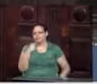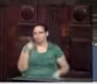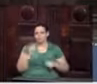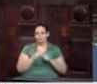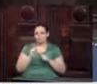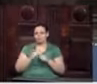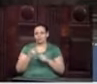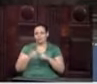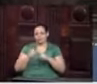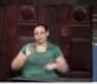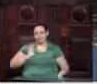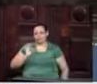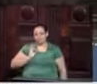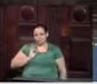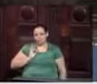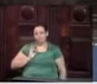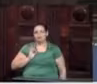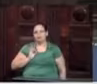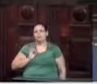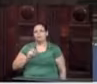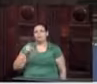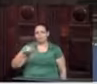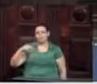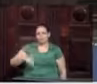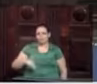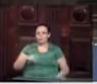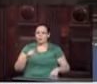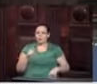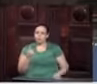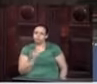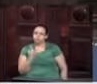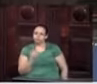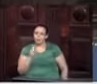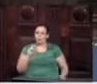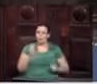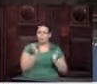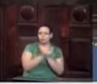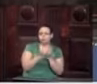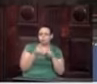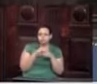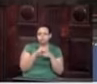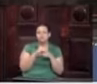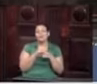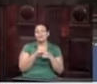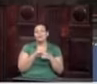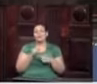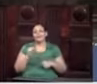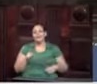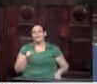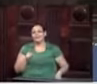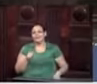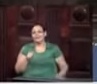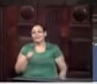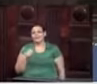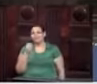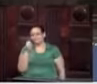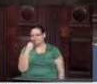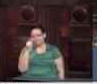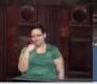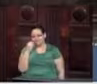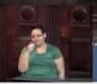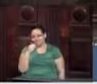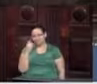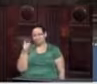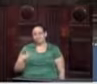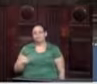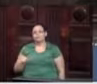o policial militar, agindo em pequeno grupo ou isoladamente, ele passou a ser muito vulnerável.